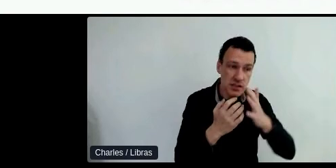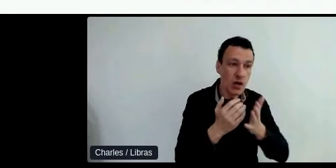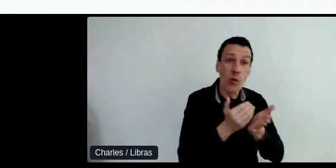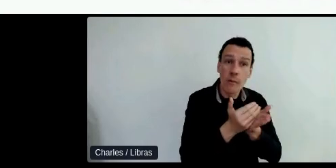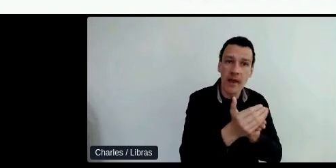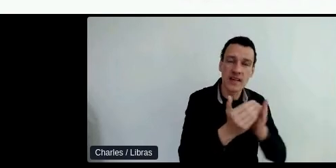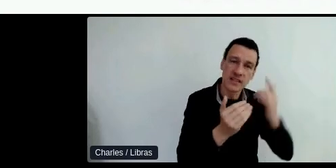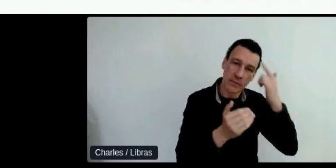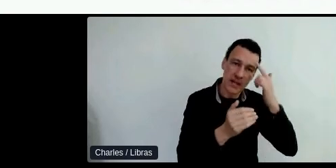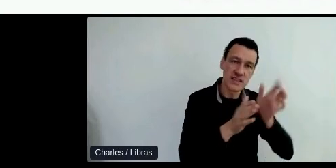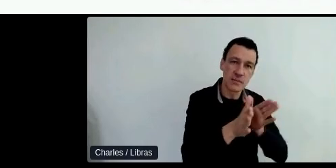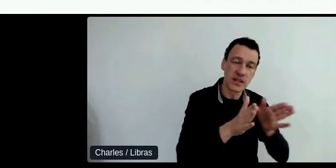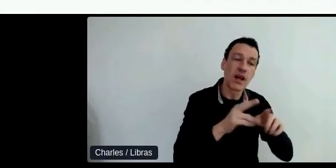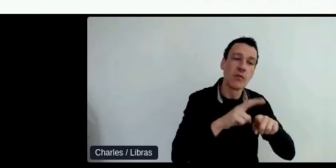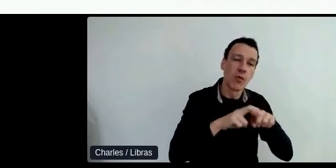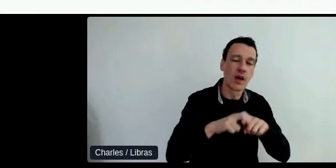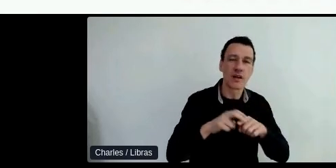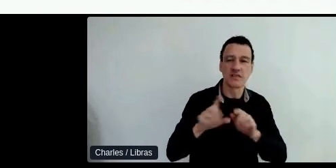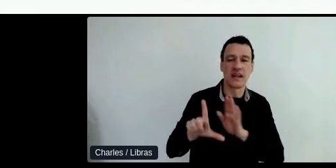vai começar a fazer.